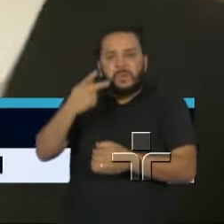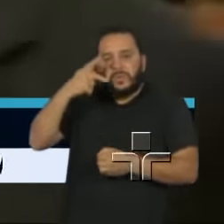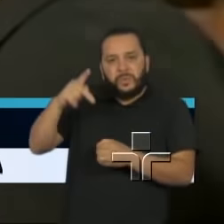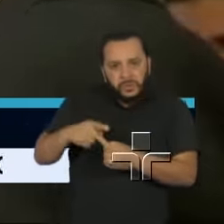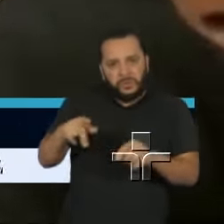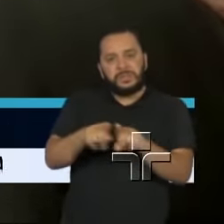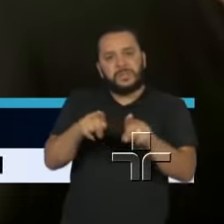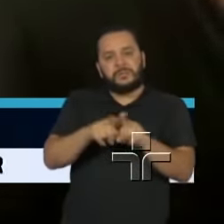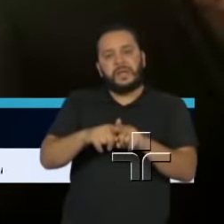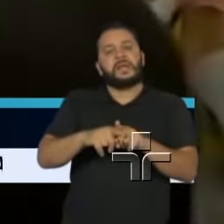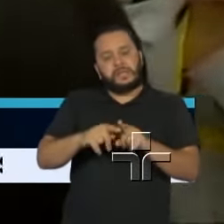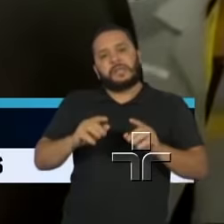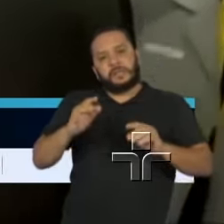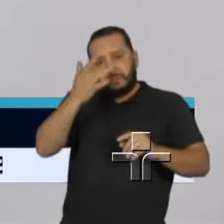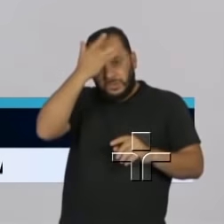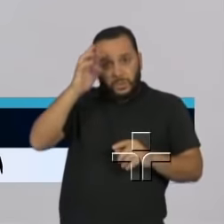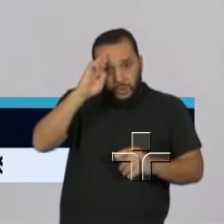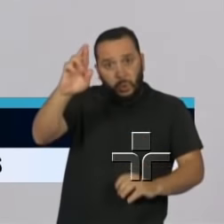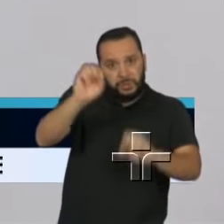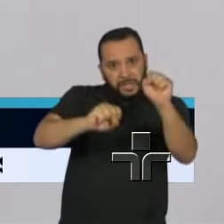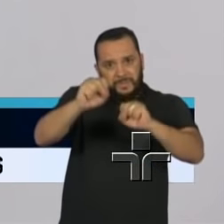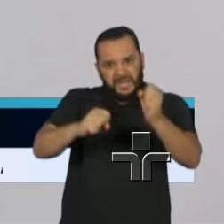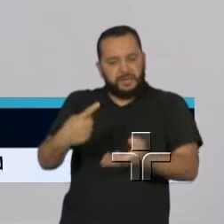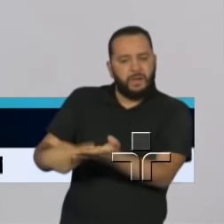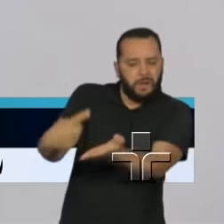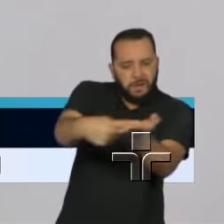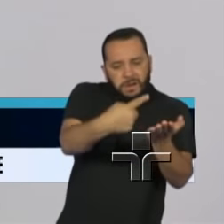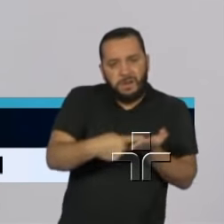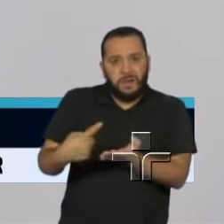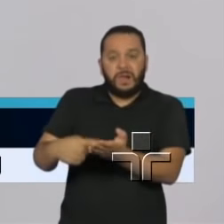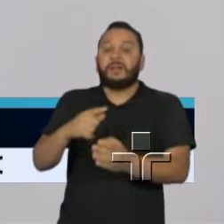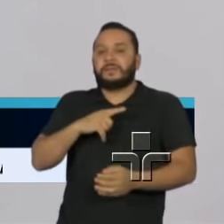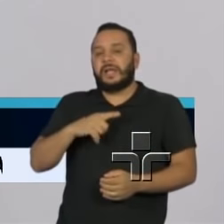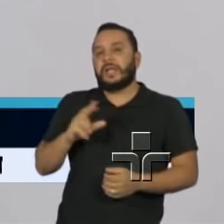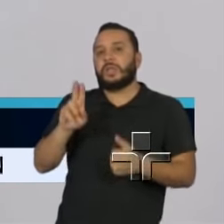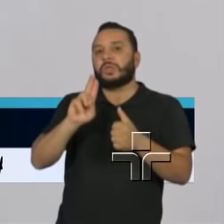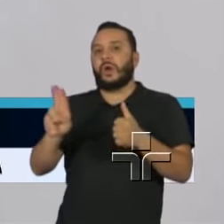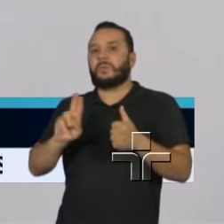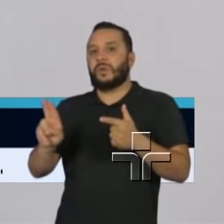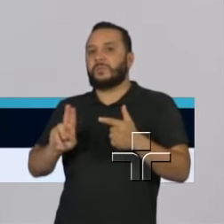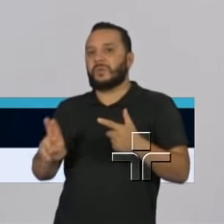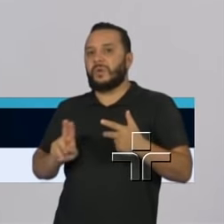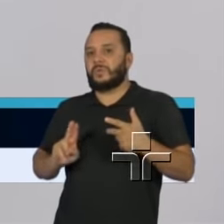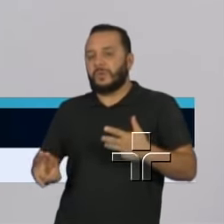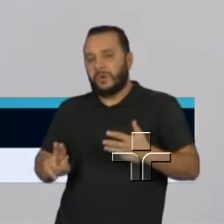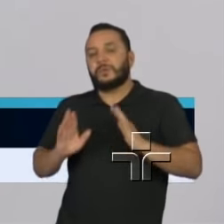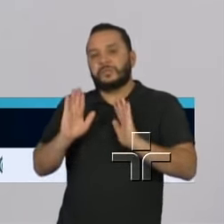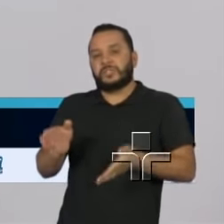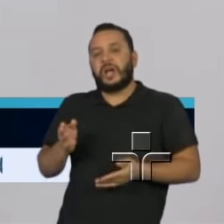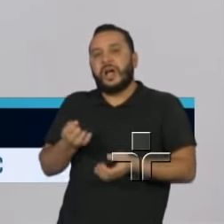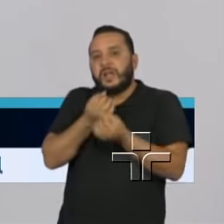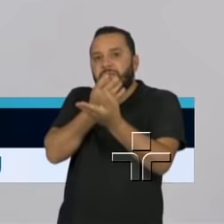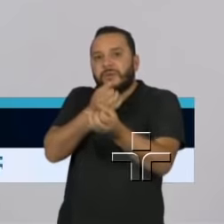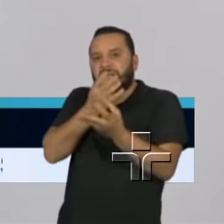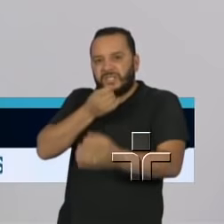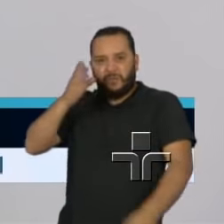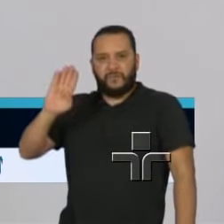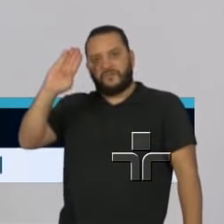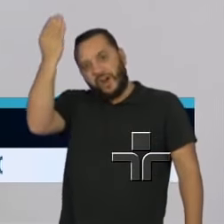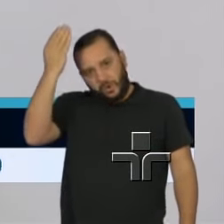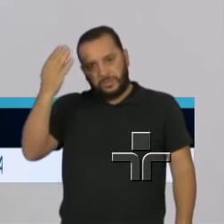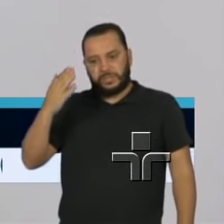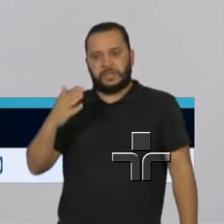eram seus desafetos na empresa. E chegou a citar nomes de alguns dos que teriam apresentado informações infundadas